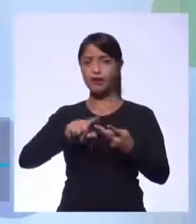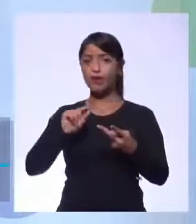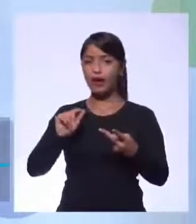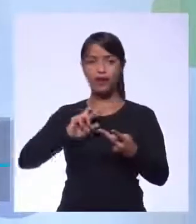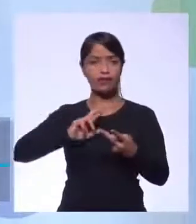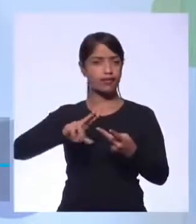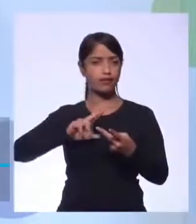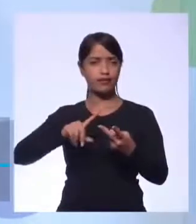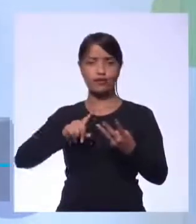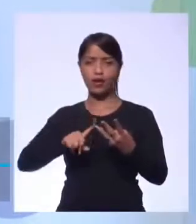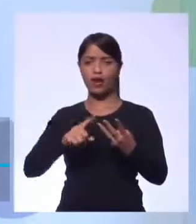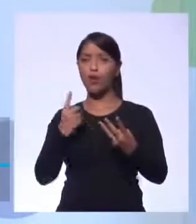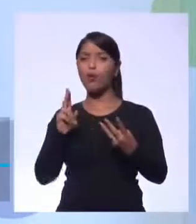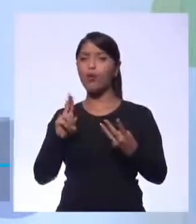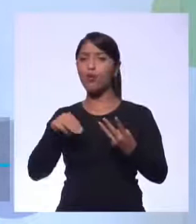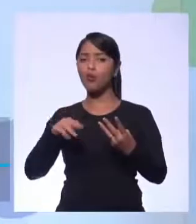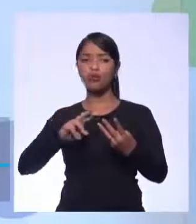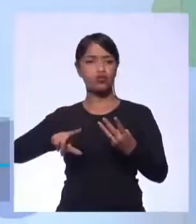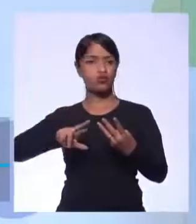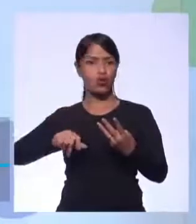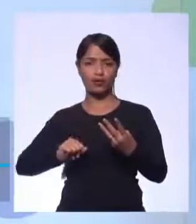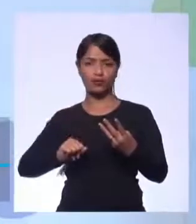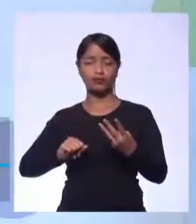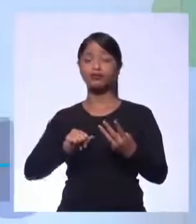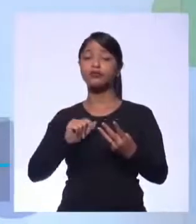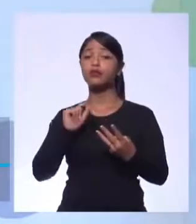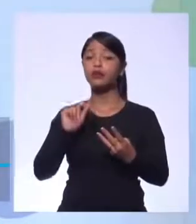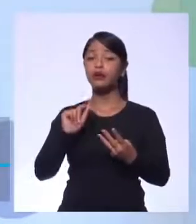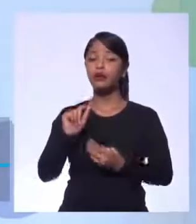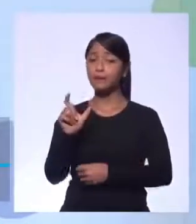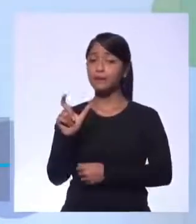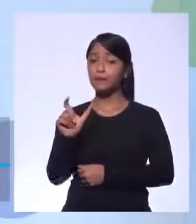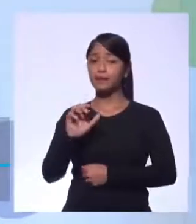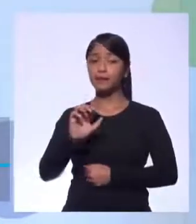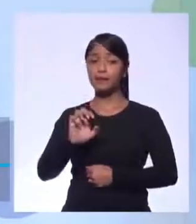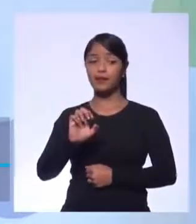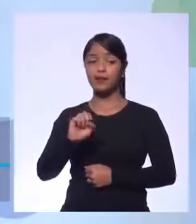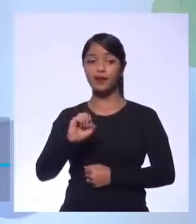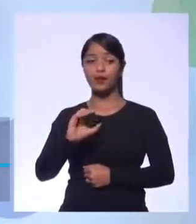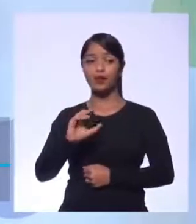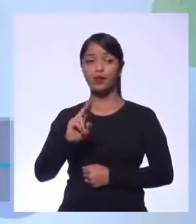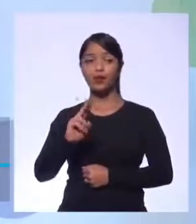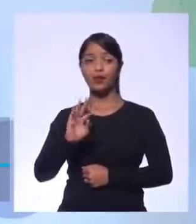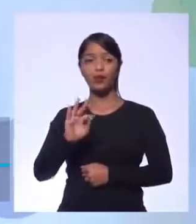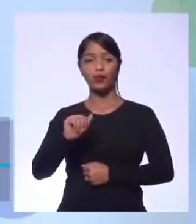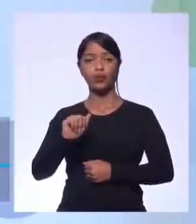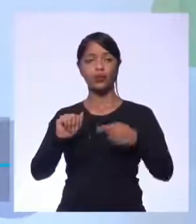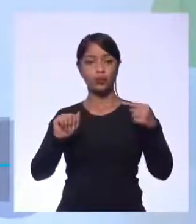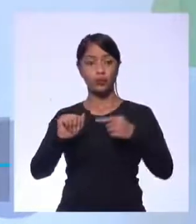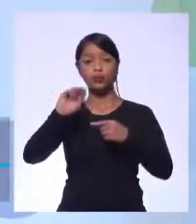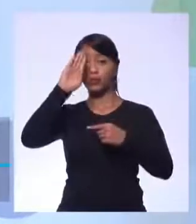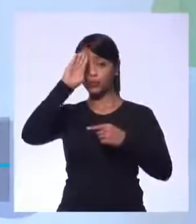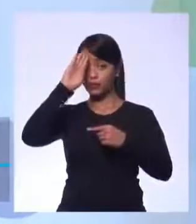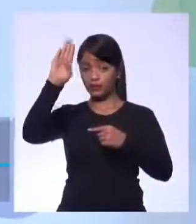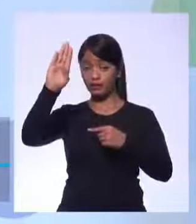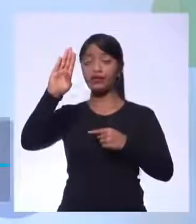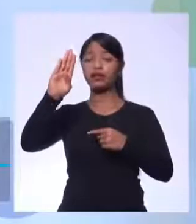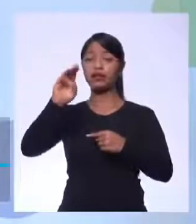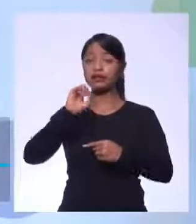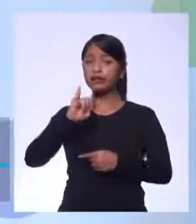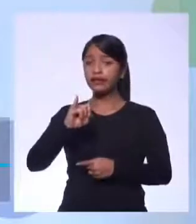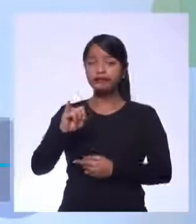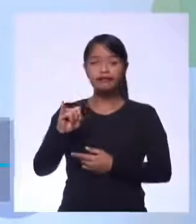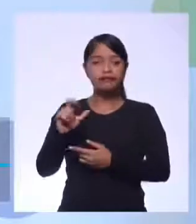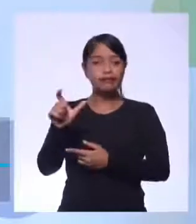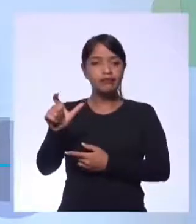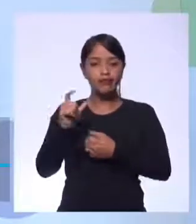tampouco é o escuta. O escuta é o centro, é como se fosse o coração pulsante aqui dessa. Se não tivesse esse verbo, a gente não